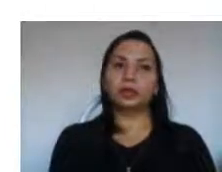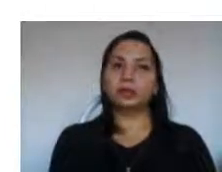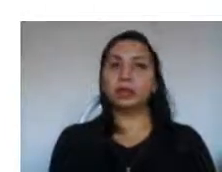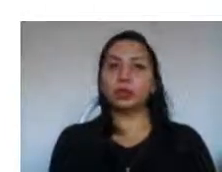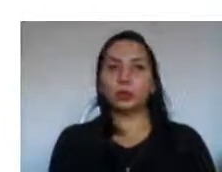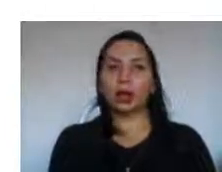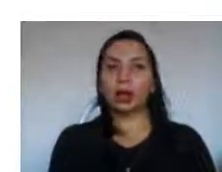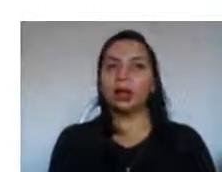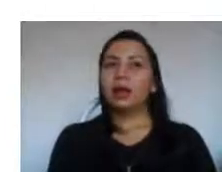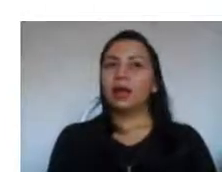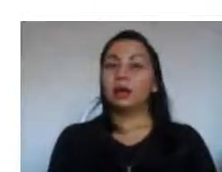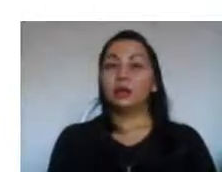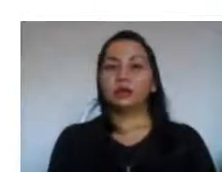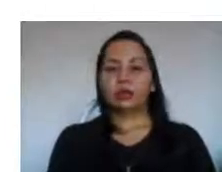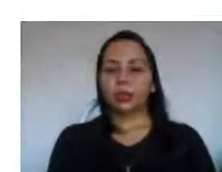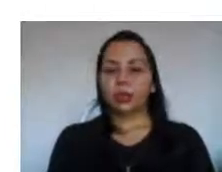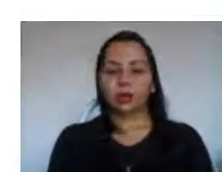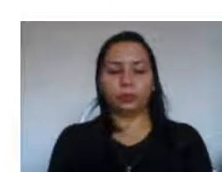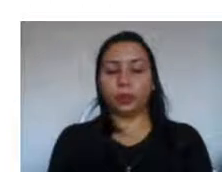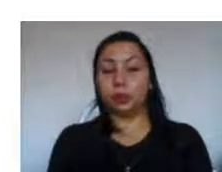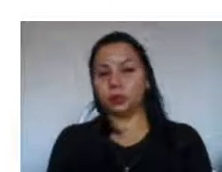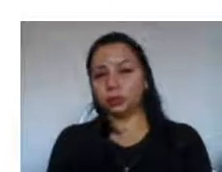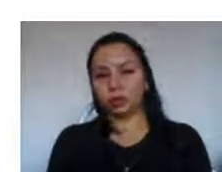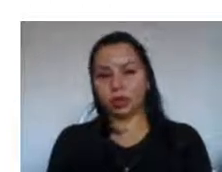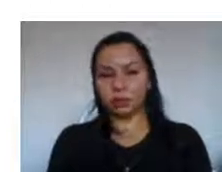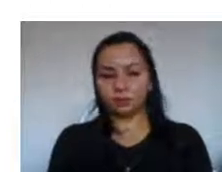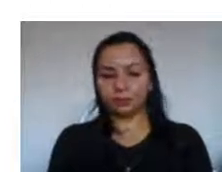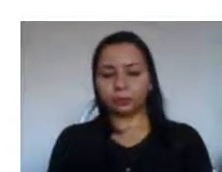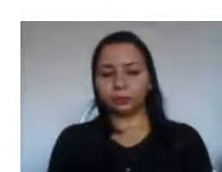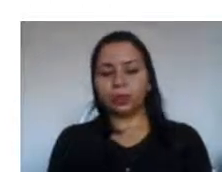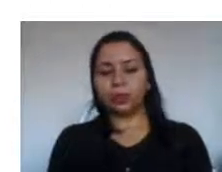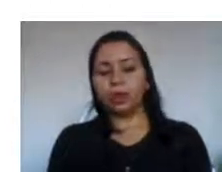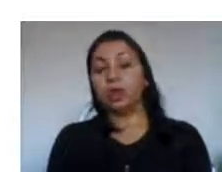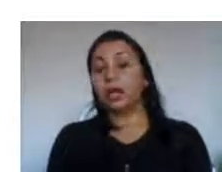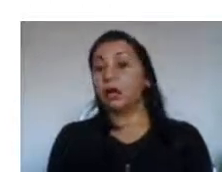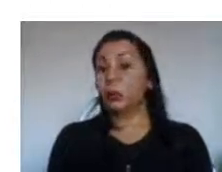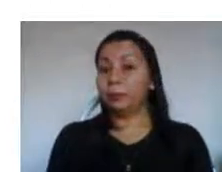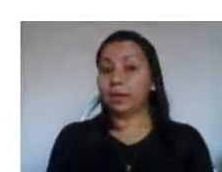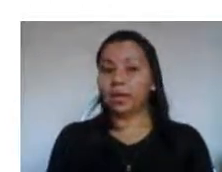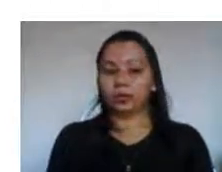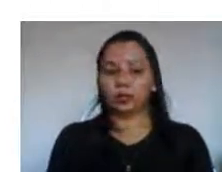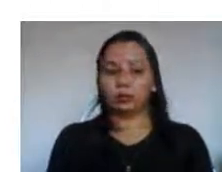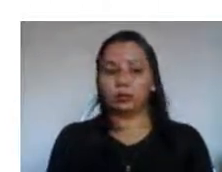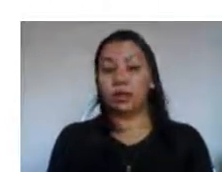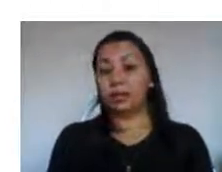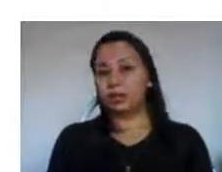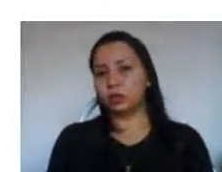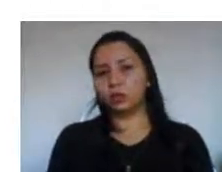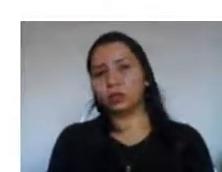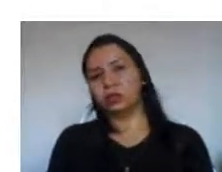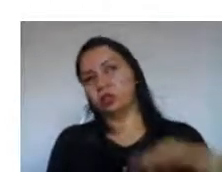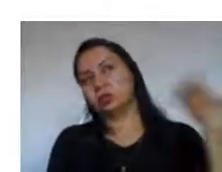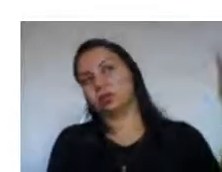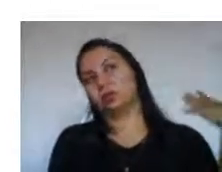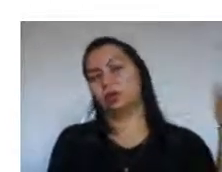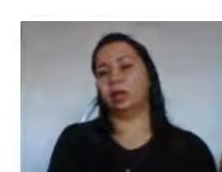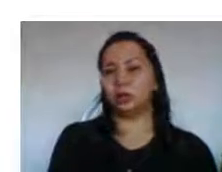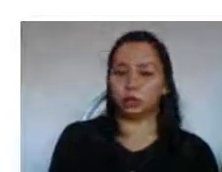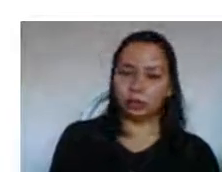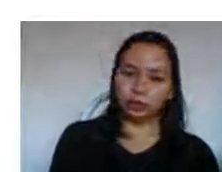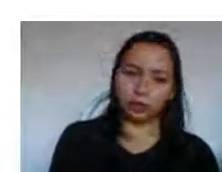voltar a se transformar em um ecossistema, um ambiente lá de sua, digamos